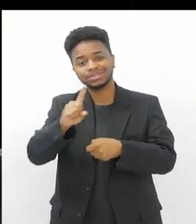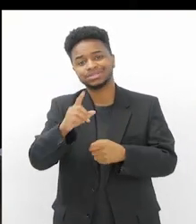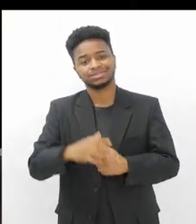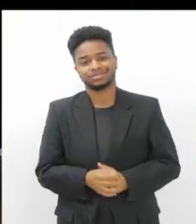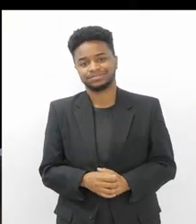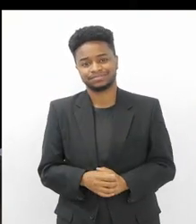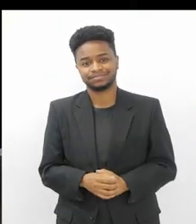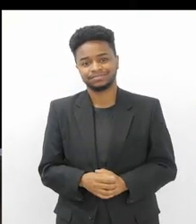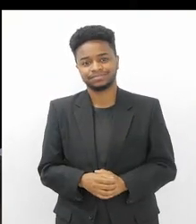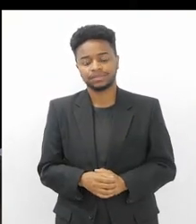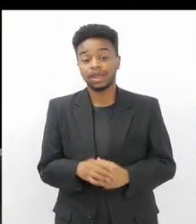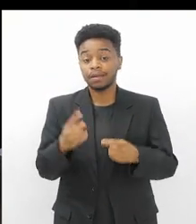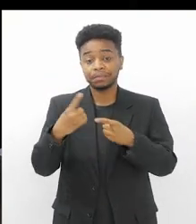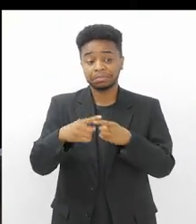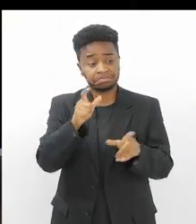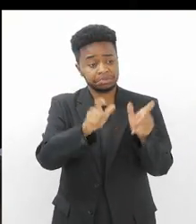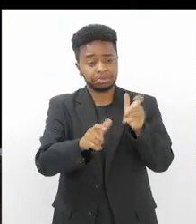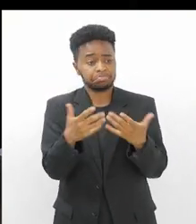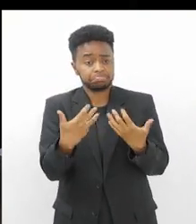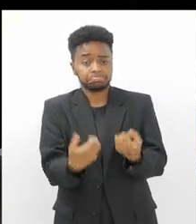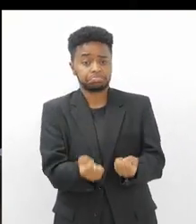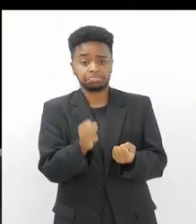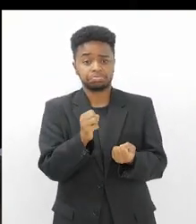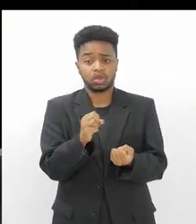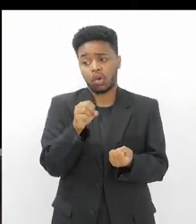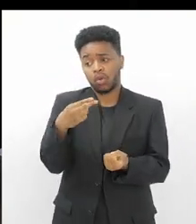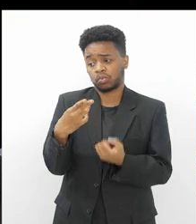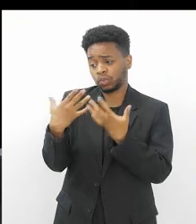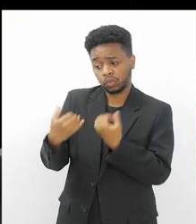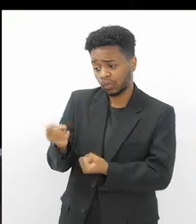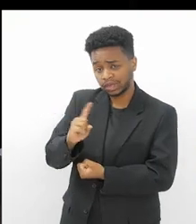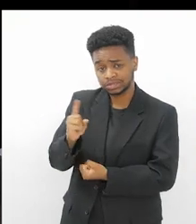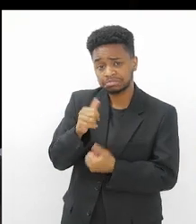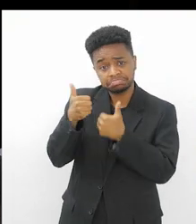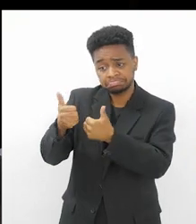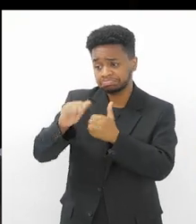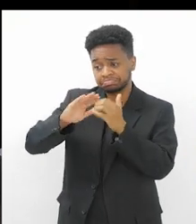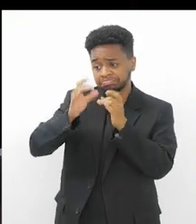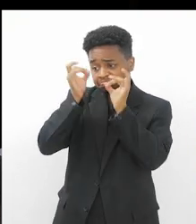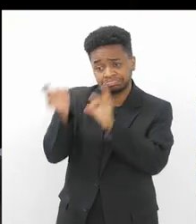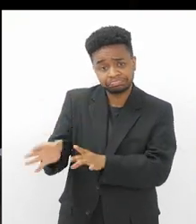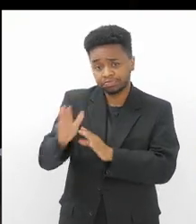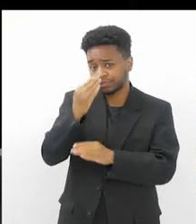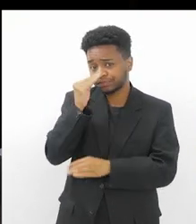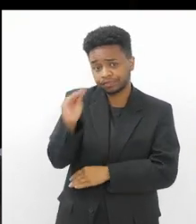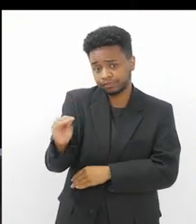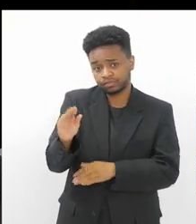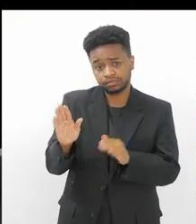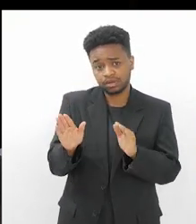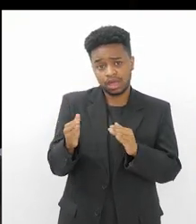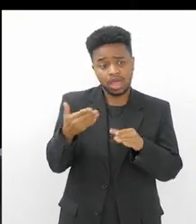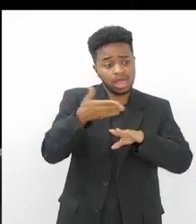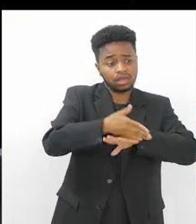valores, você não precisa disso. As pessoas te aceitam ou não te aceitam, e você entra no